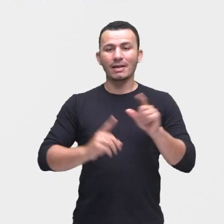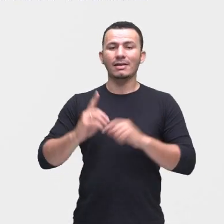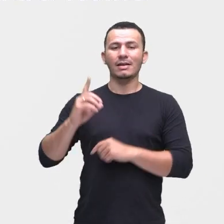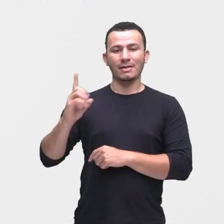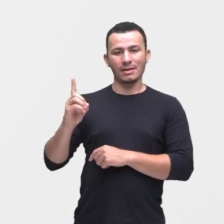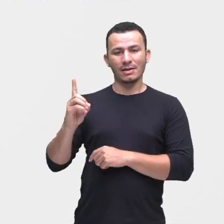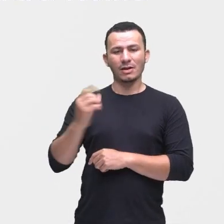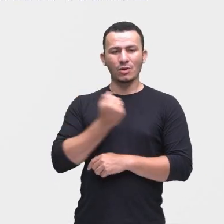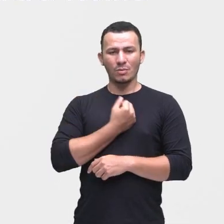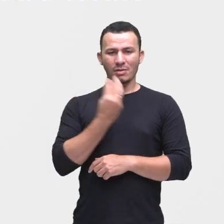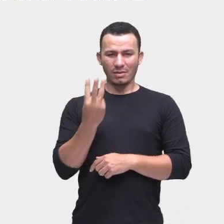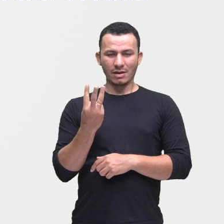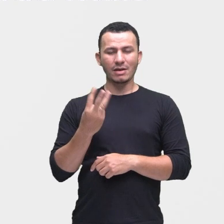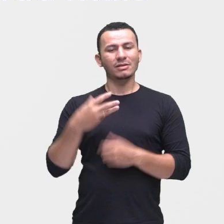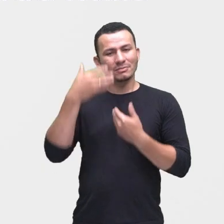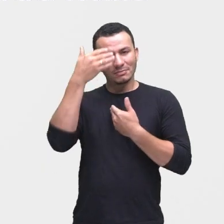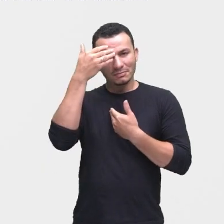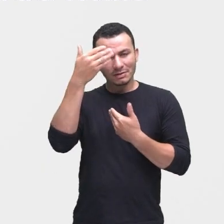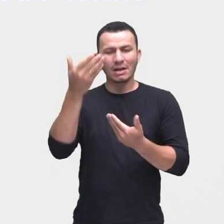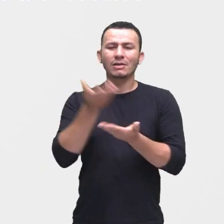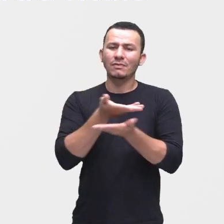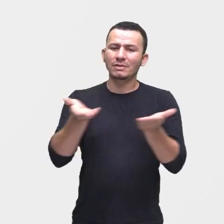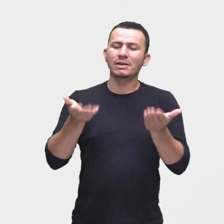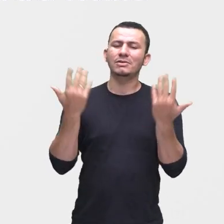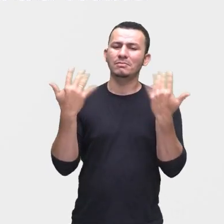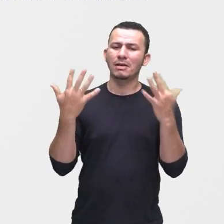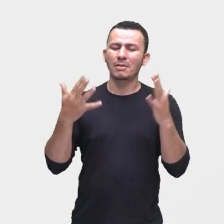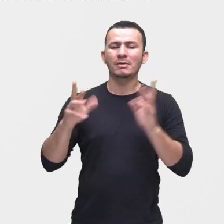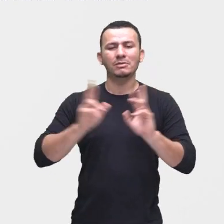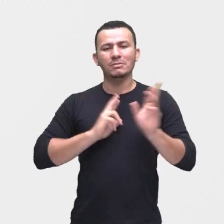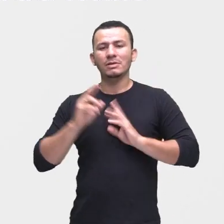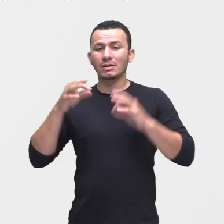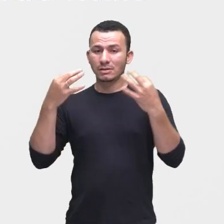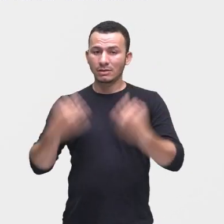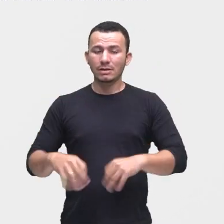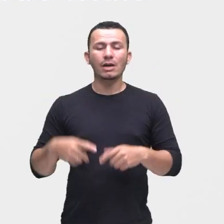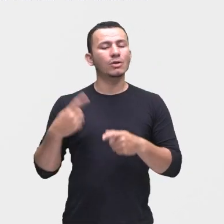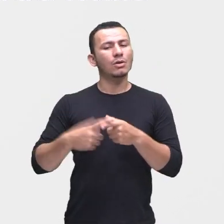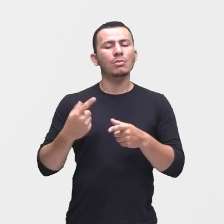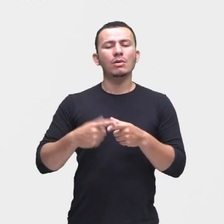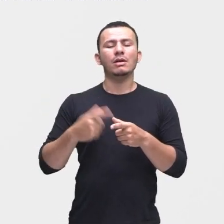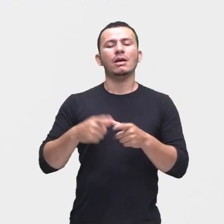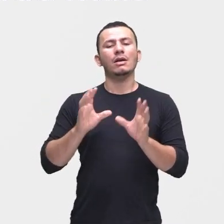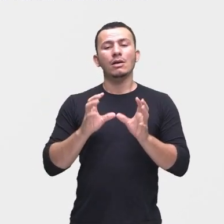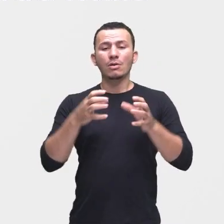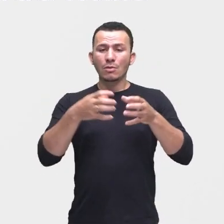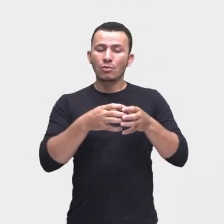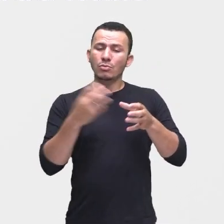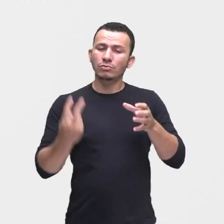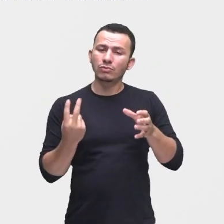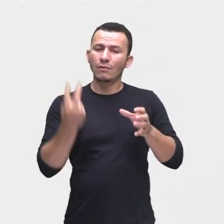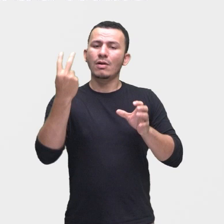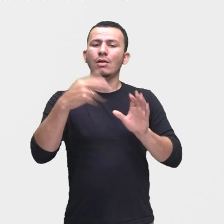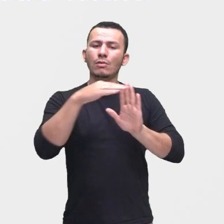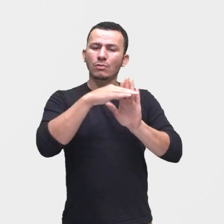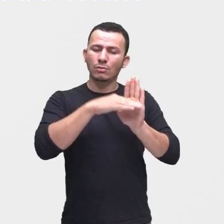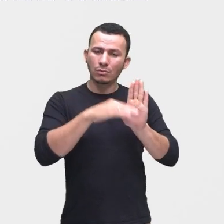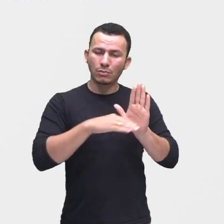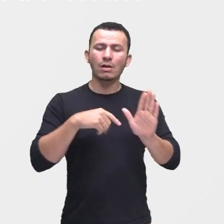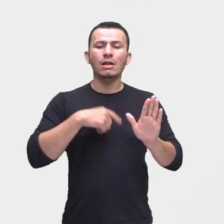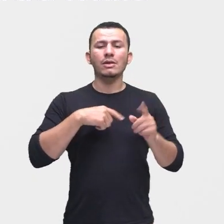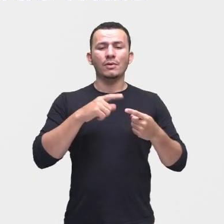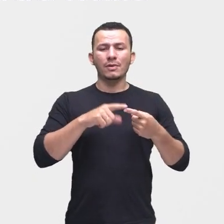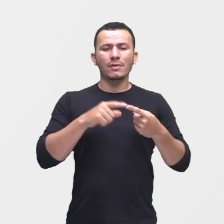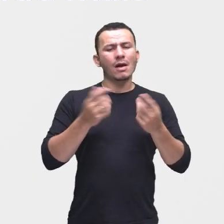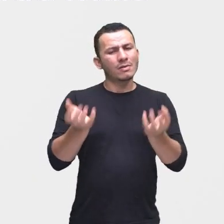Todos vocês acertaram, pessoal. Por quê? São os princípios que você e eu usamos para responder ao quero,